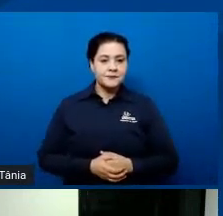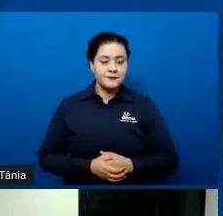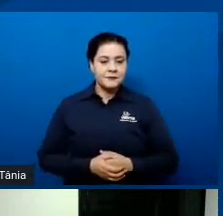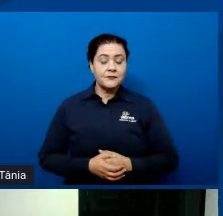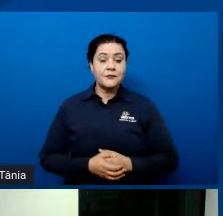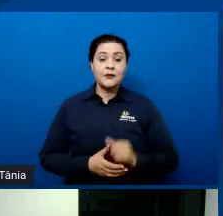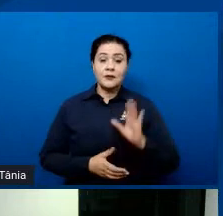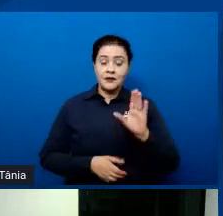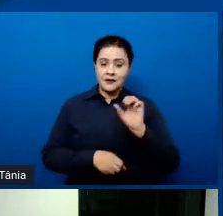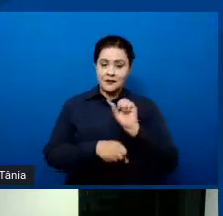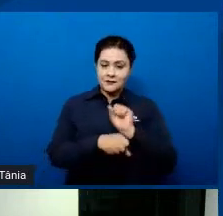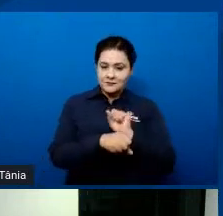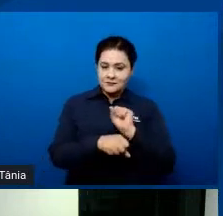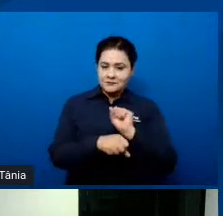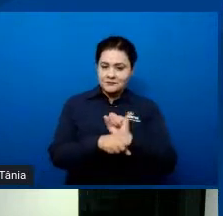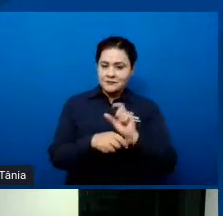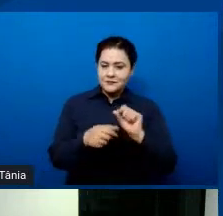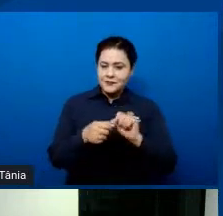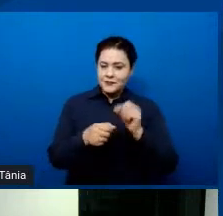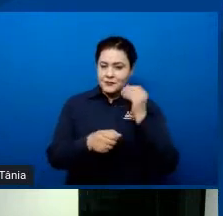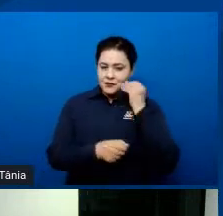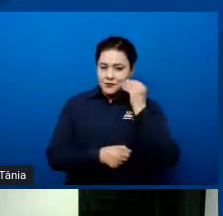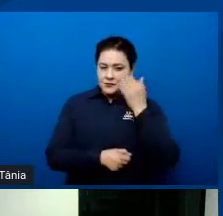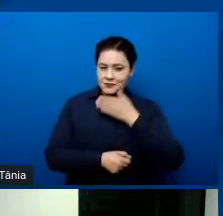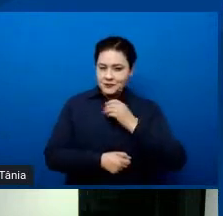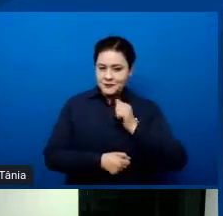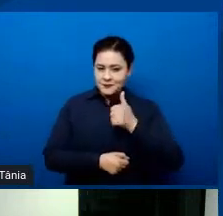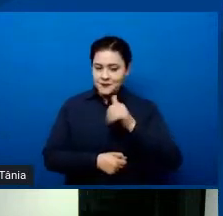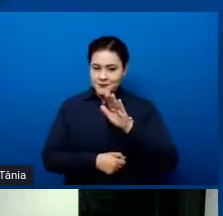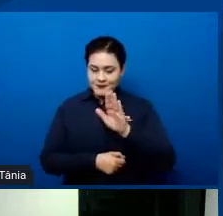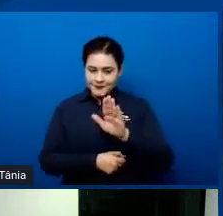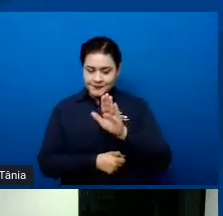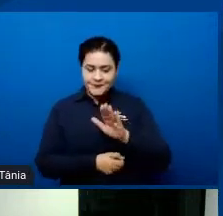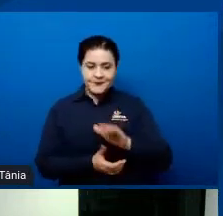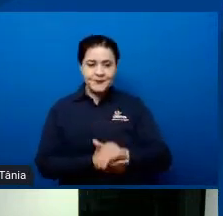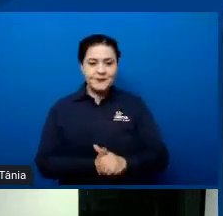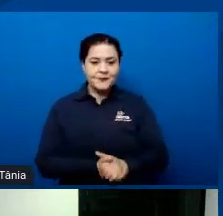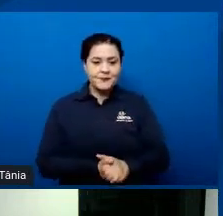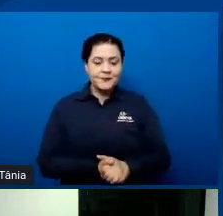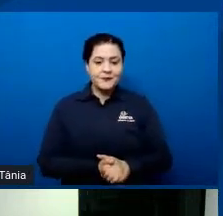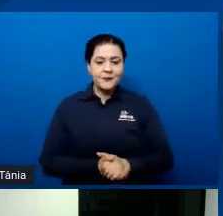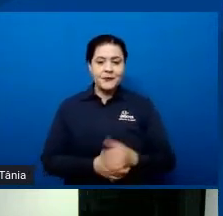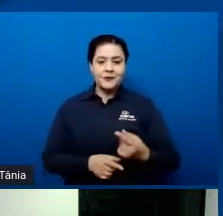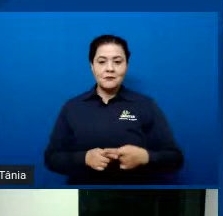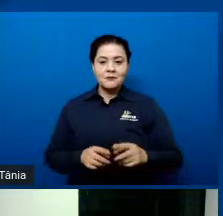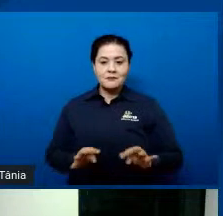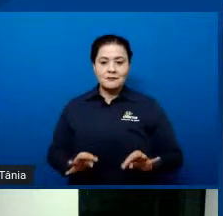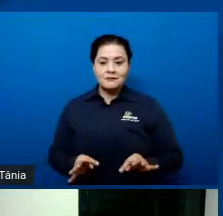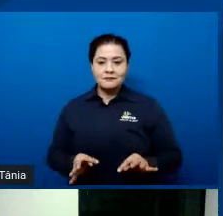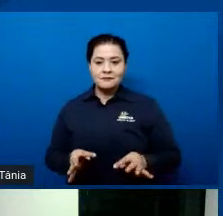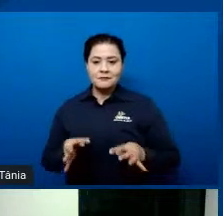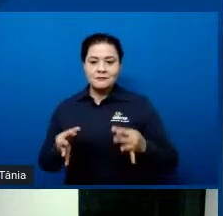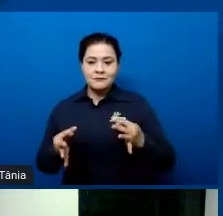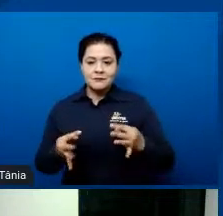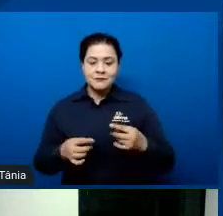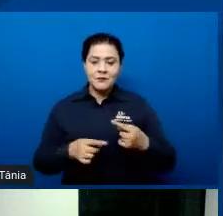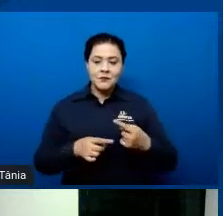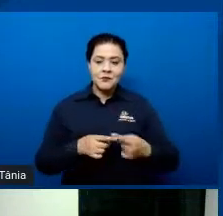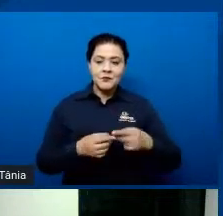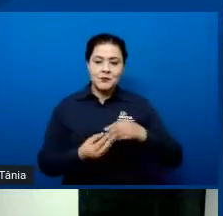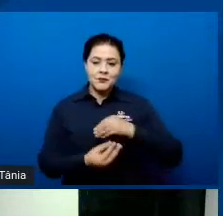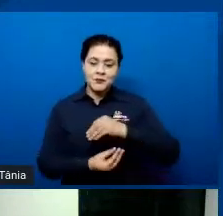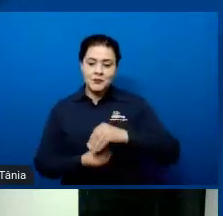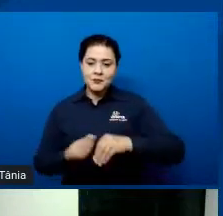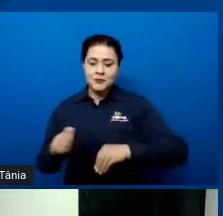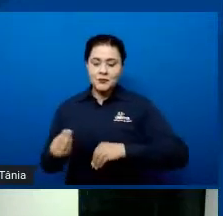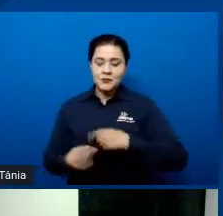pouquinho ela já vai conseguir fazer esse teste. Legal. Então, com essa tecnologia, e quando a gente fala de realidade mista, ela junta a